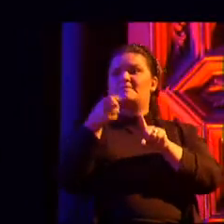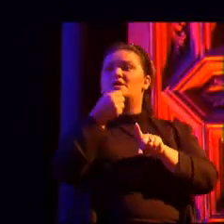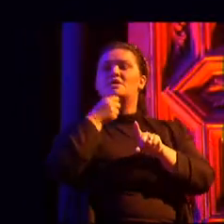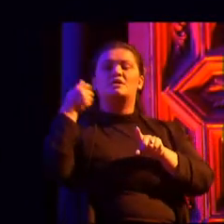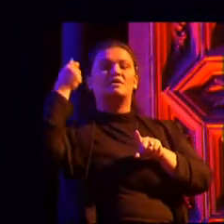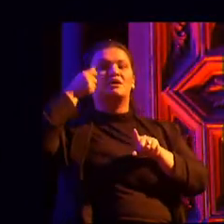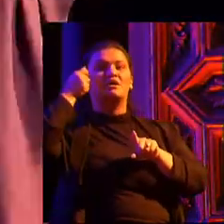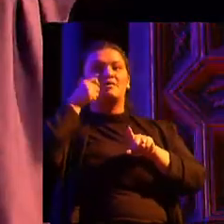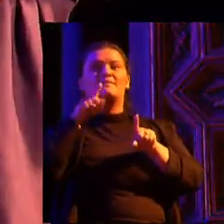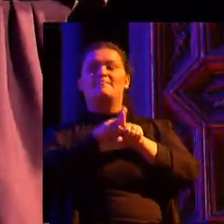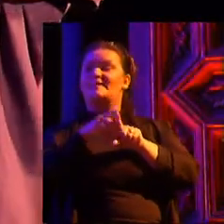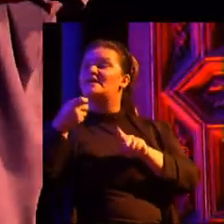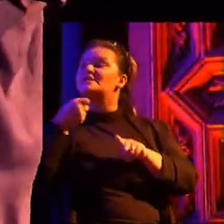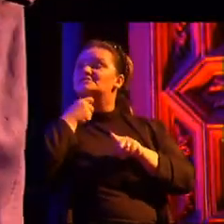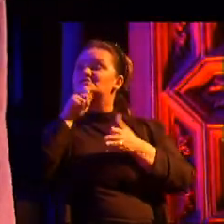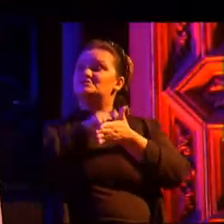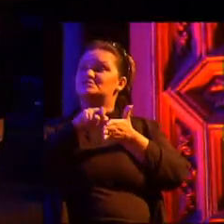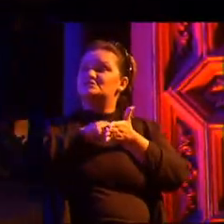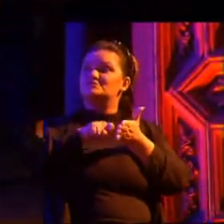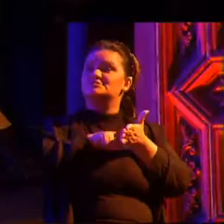e escritor.